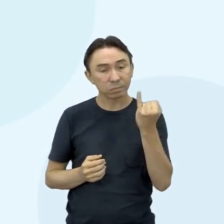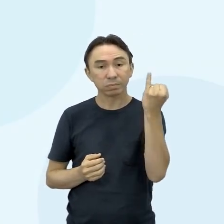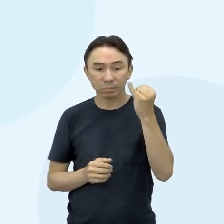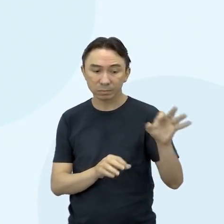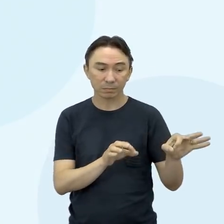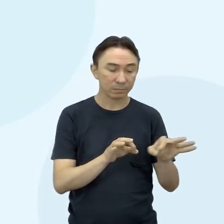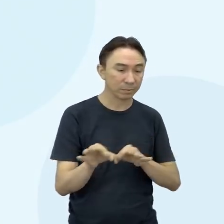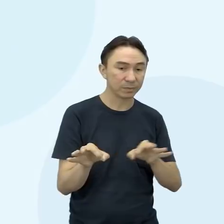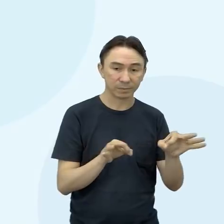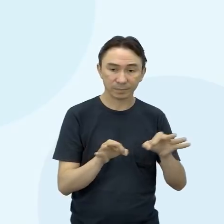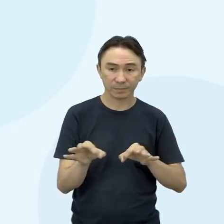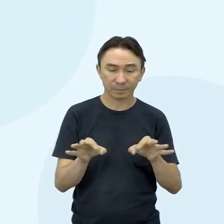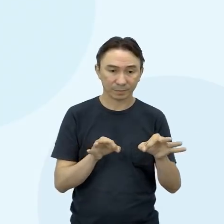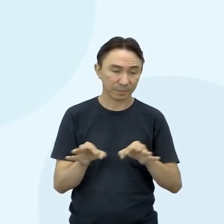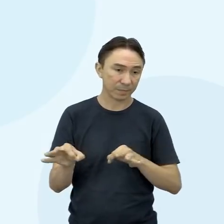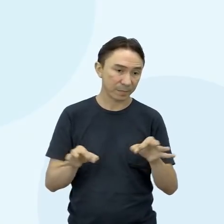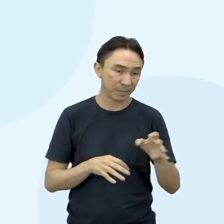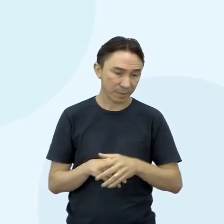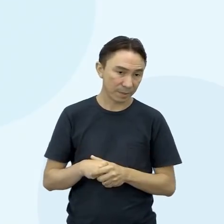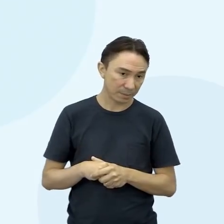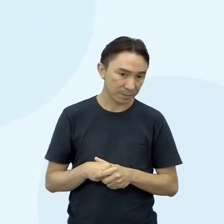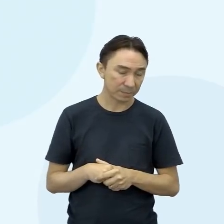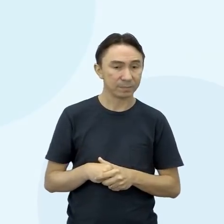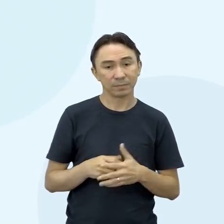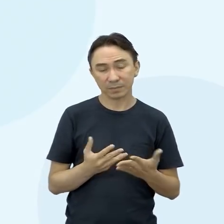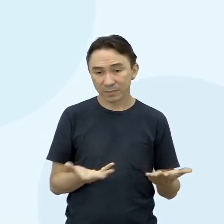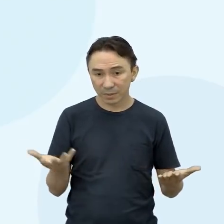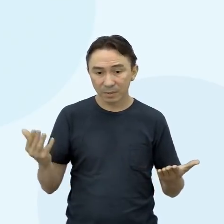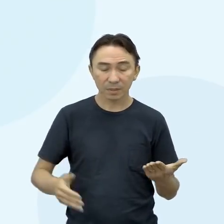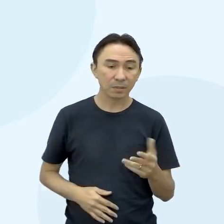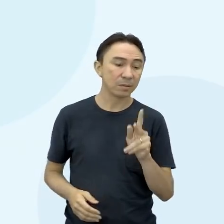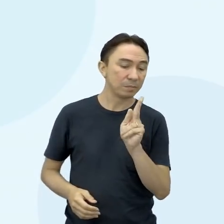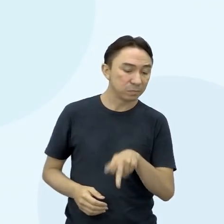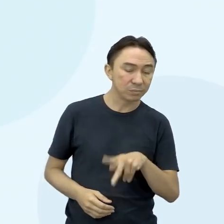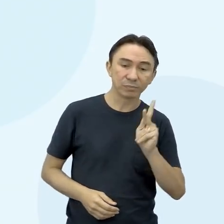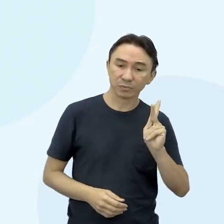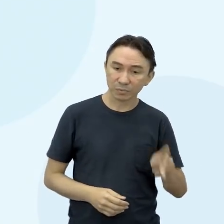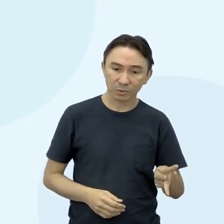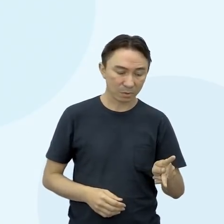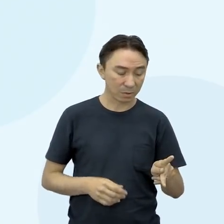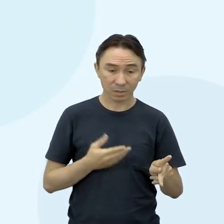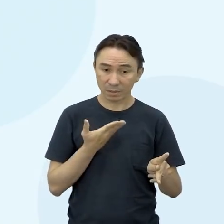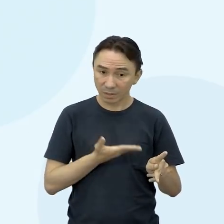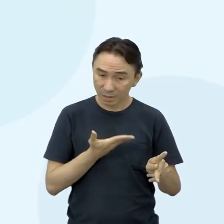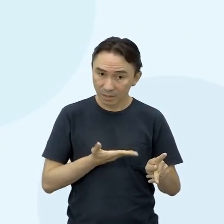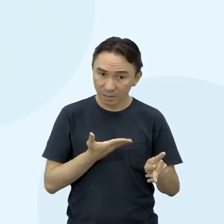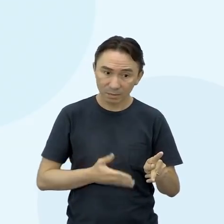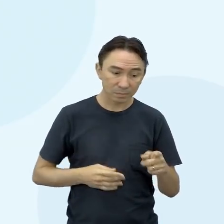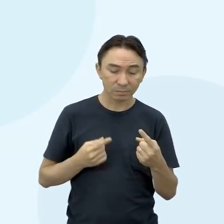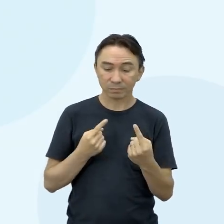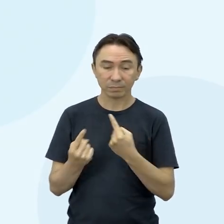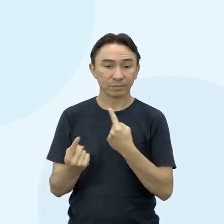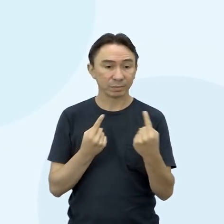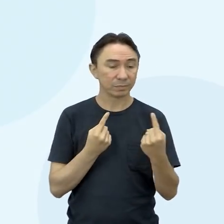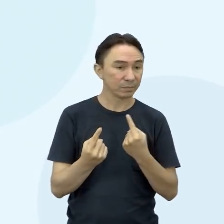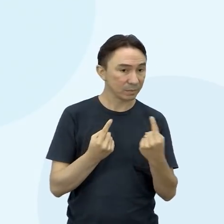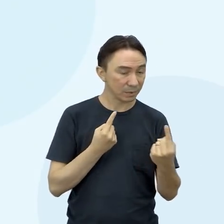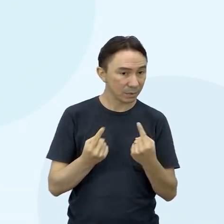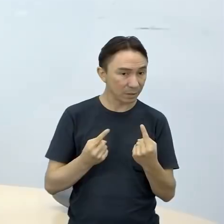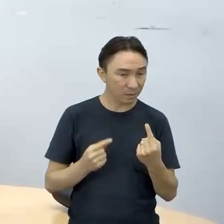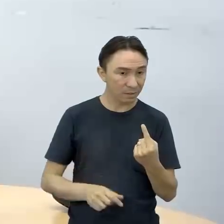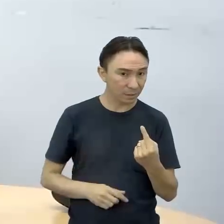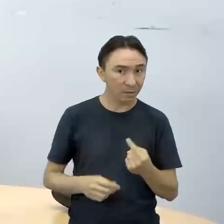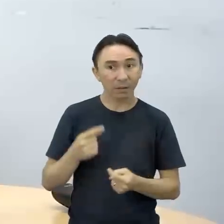Grazi? Sim, essa conversa entre os professores, essa integração, né? A gente tem que lembrar que isso é novo